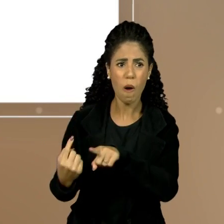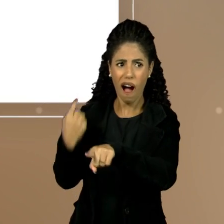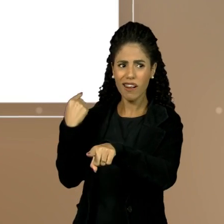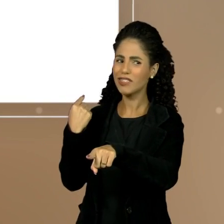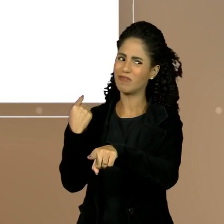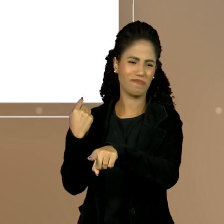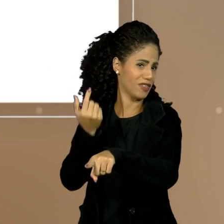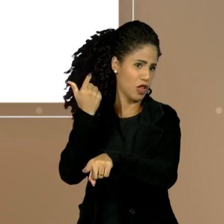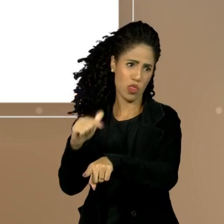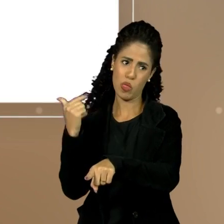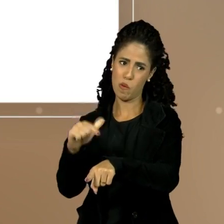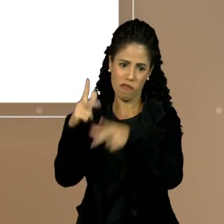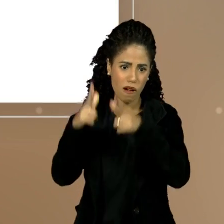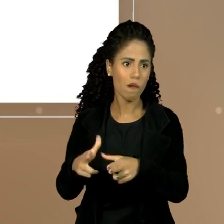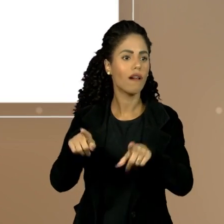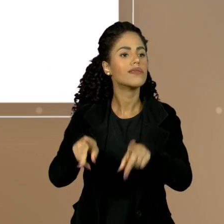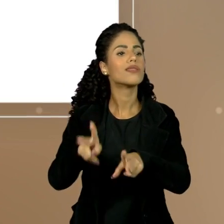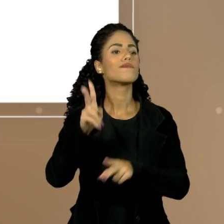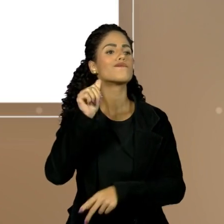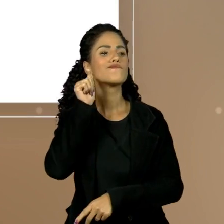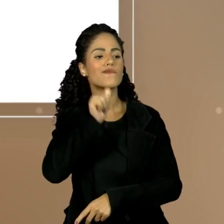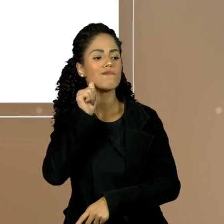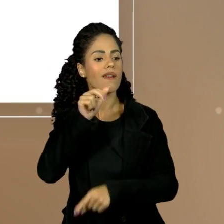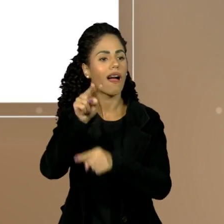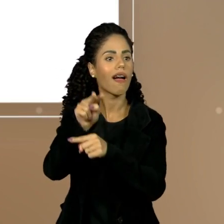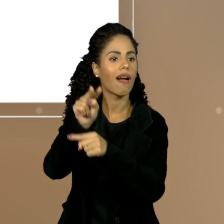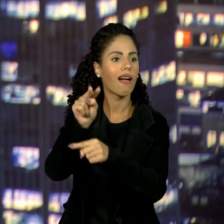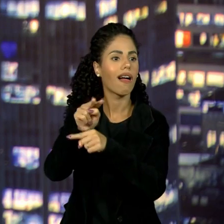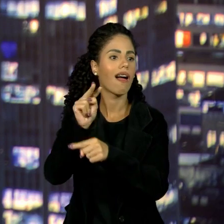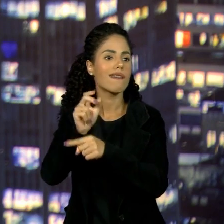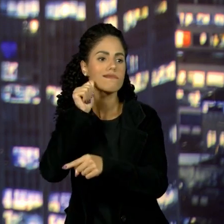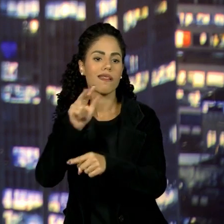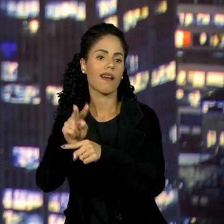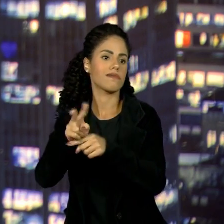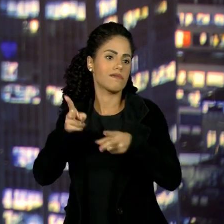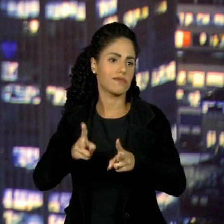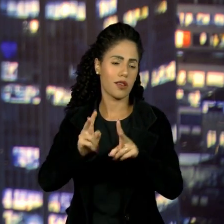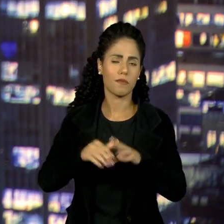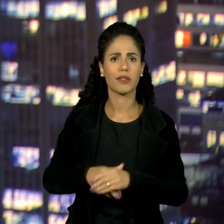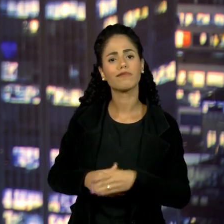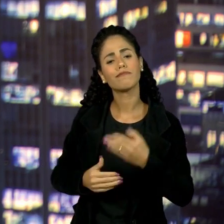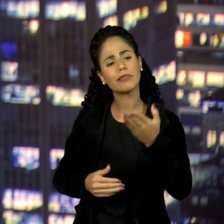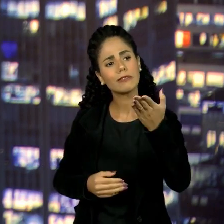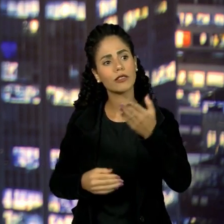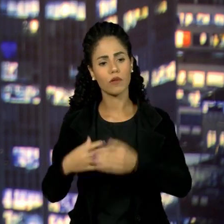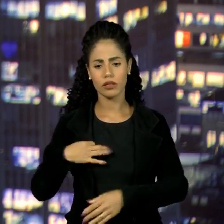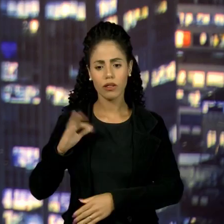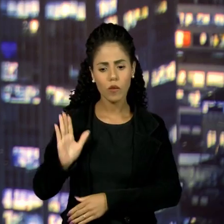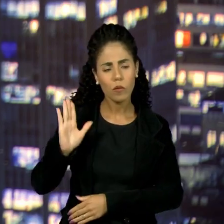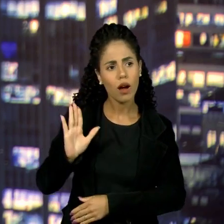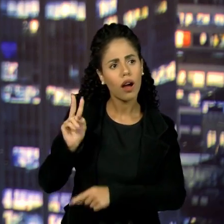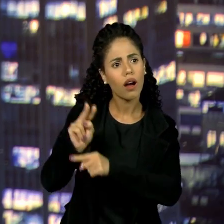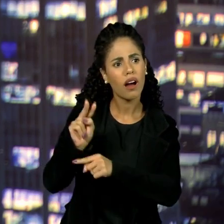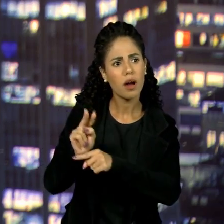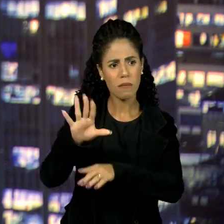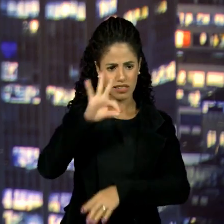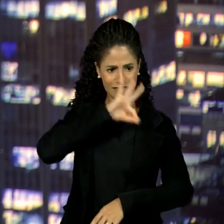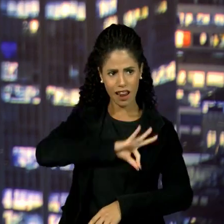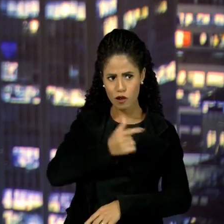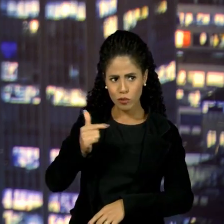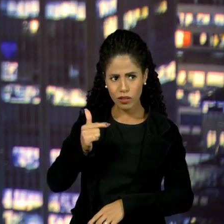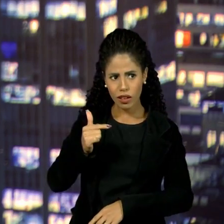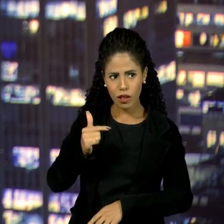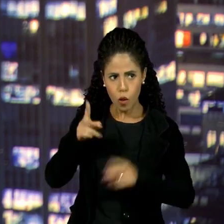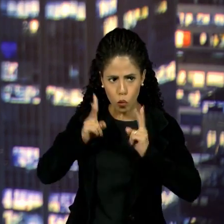qual sempre tinha uma mulher para cuidar dos velhos. Alexandre, esse cuidado voluntário não remunerado ainda é feito